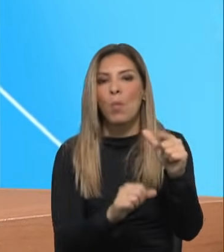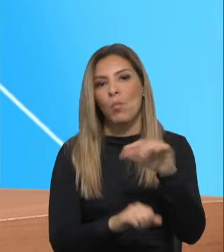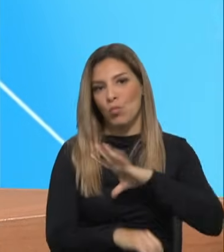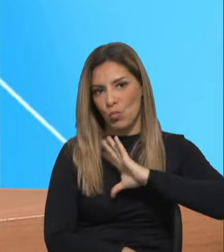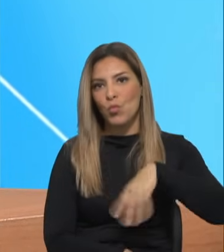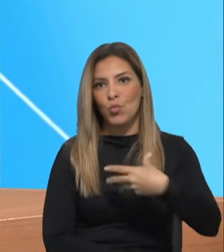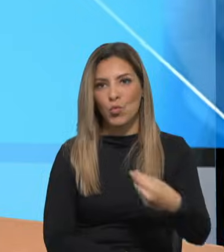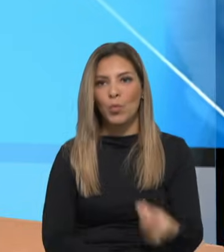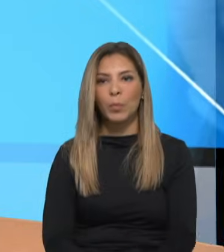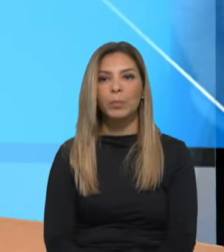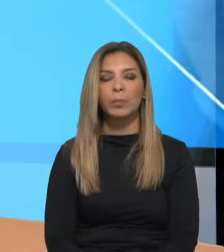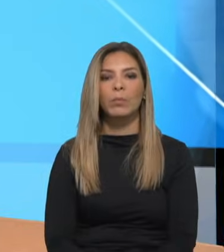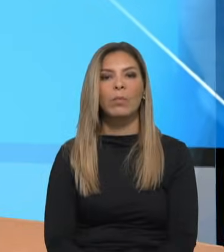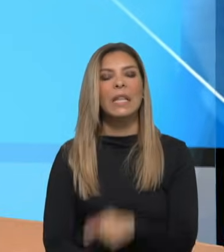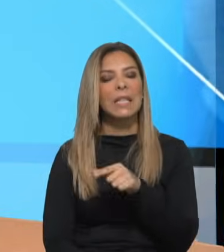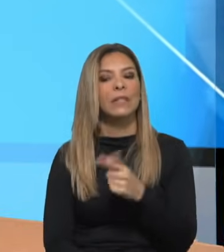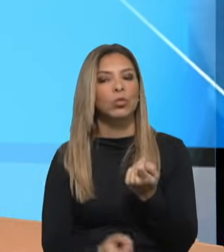ser um problema